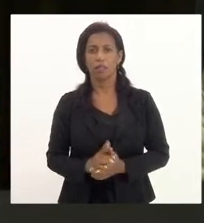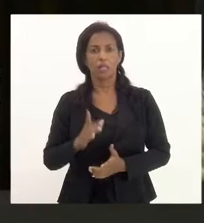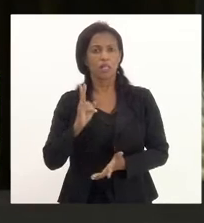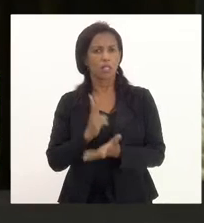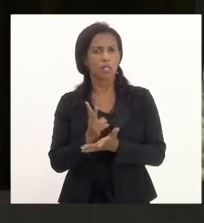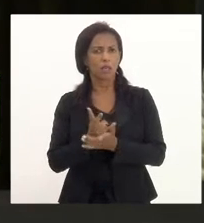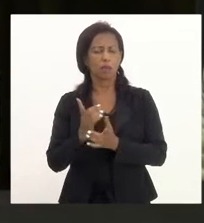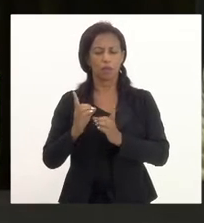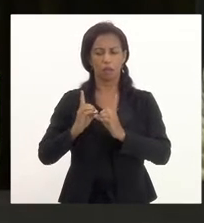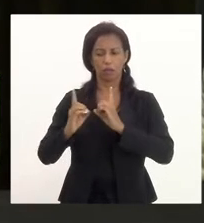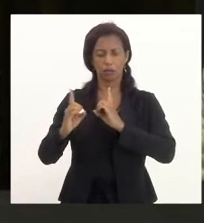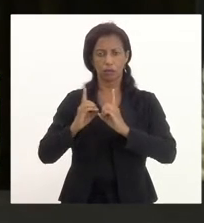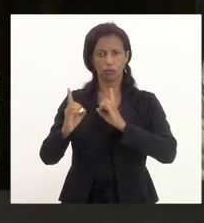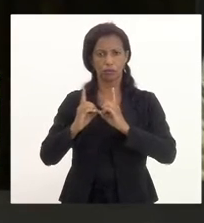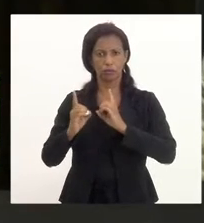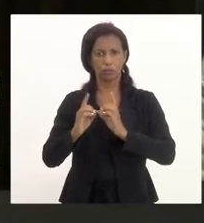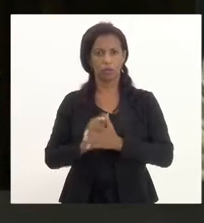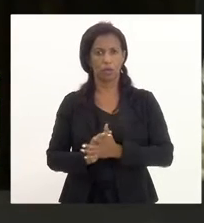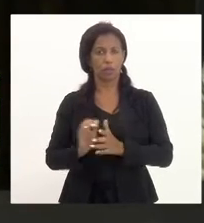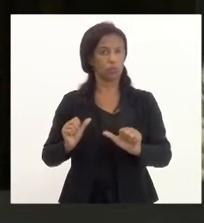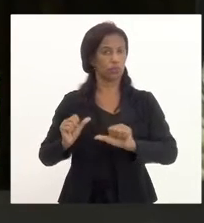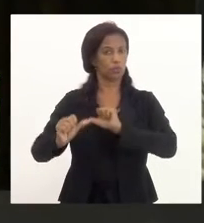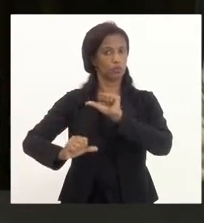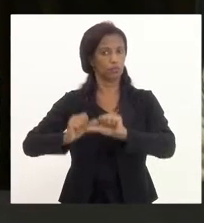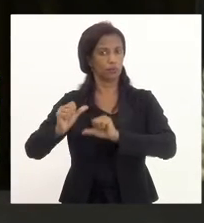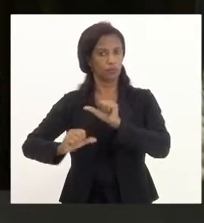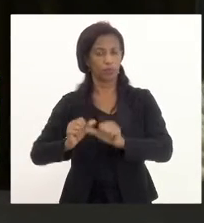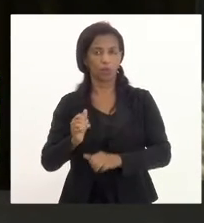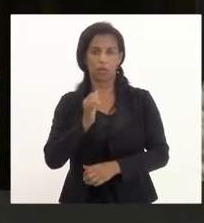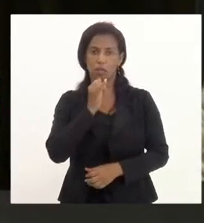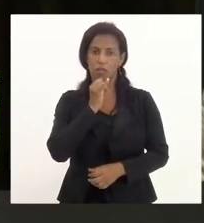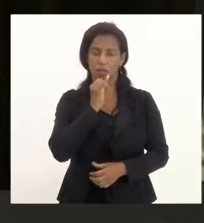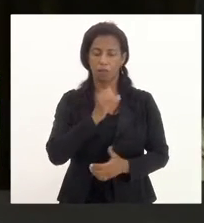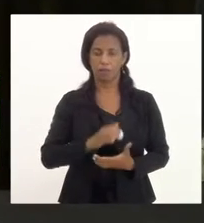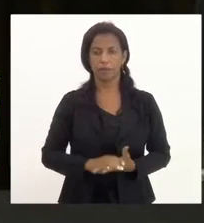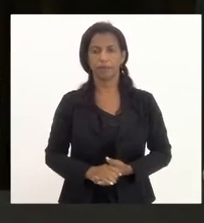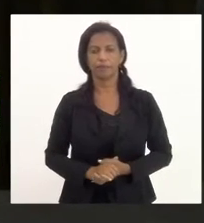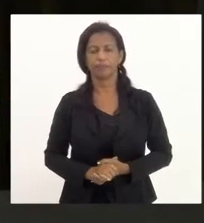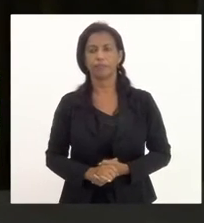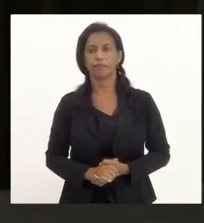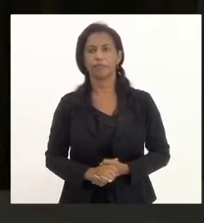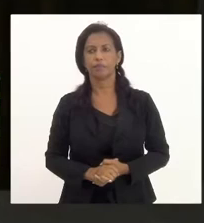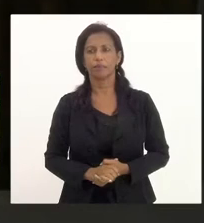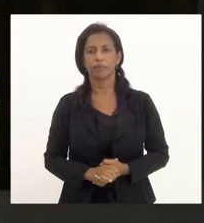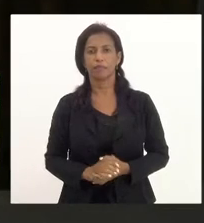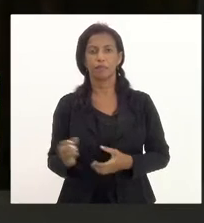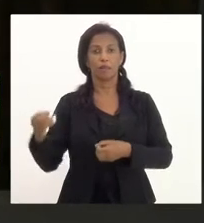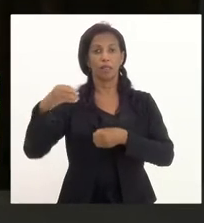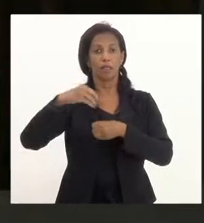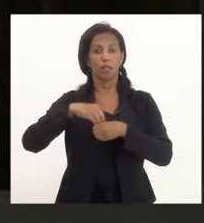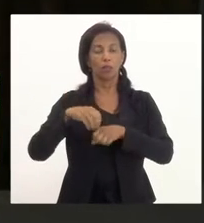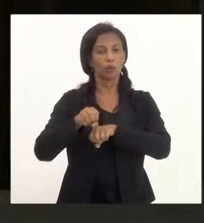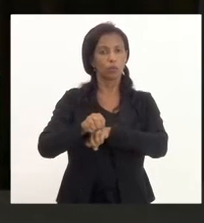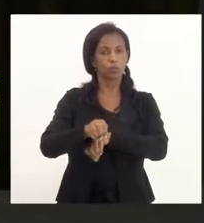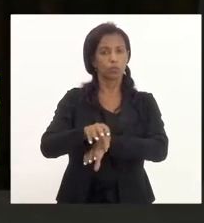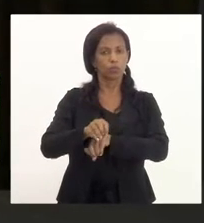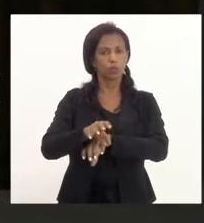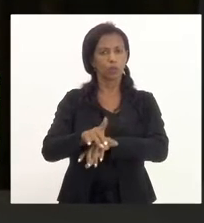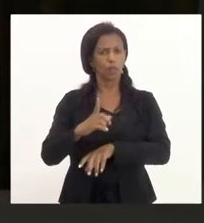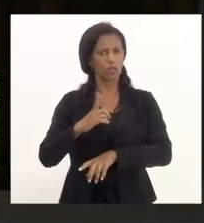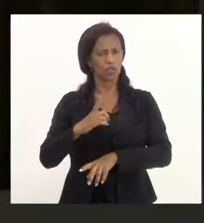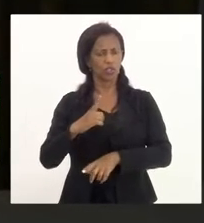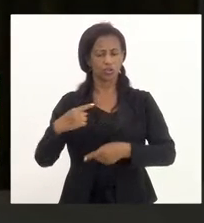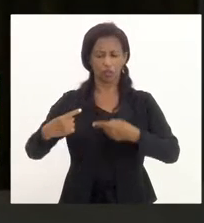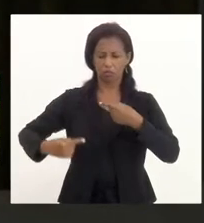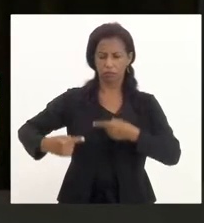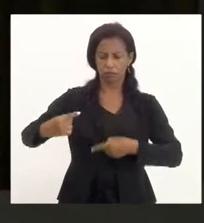discutir a sua mudança não é por exemplo é dentro da educação a gente está